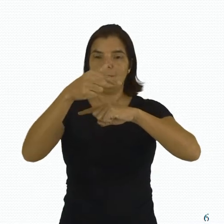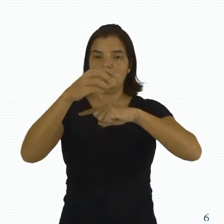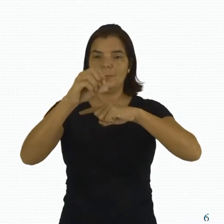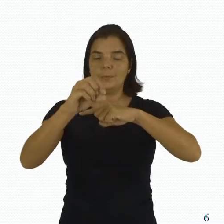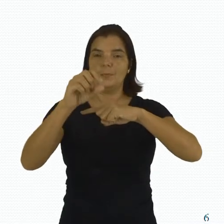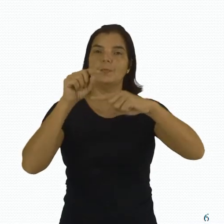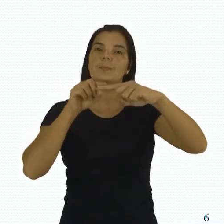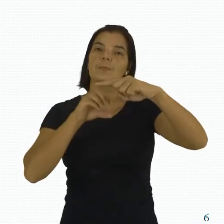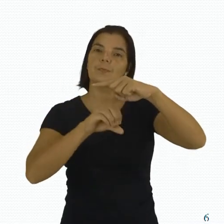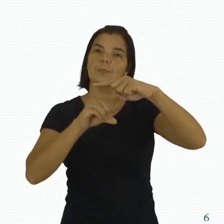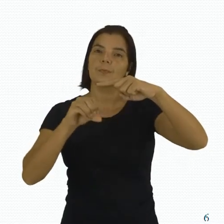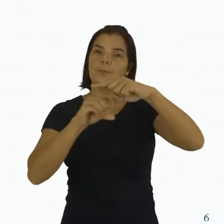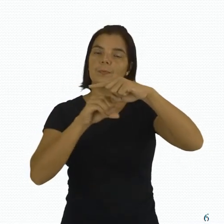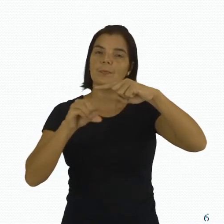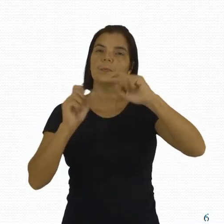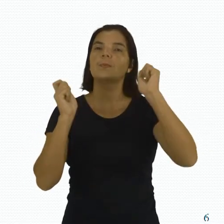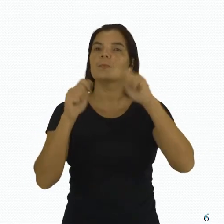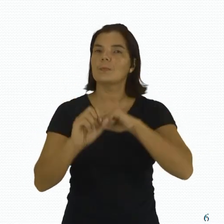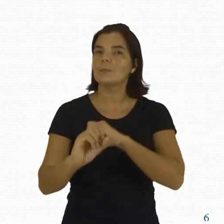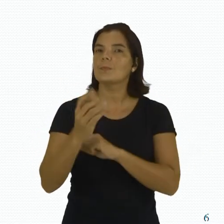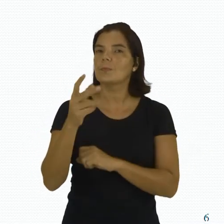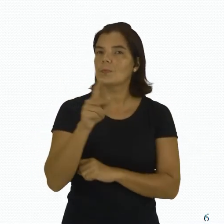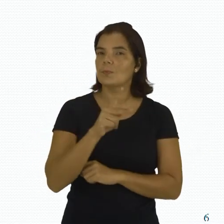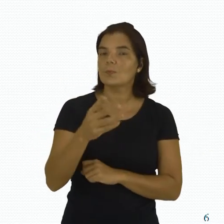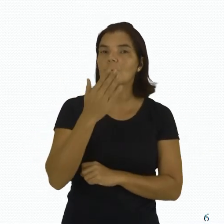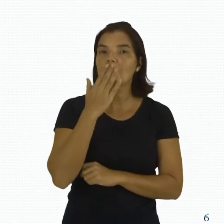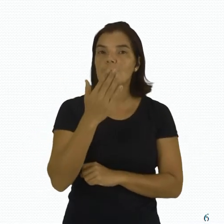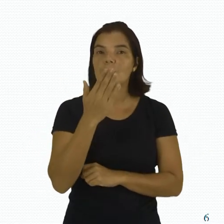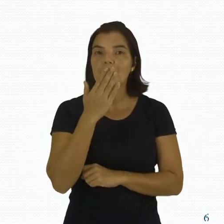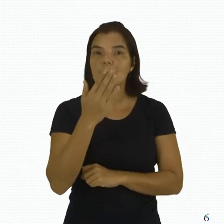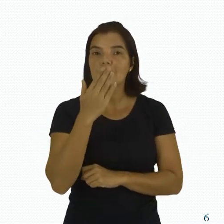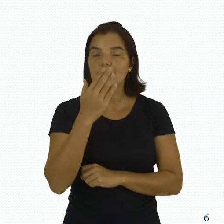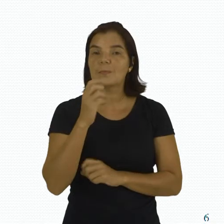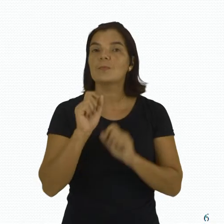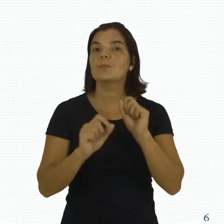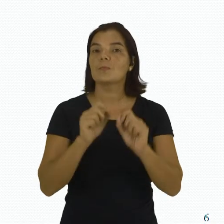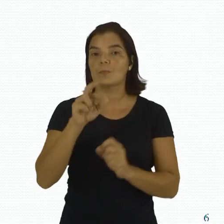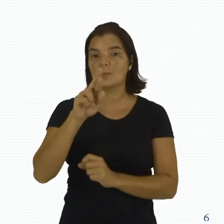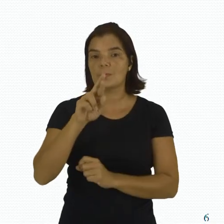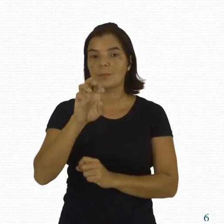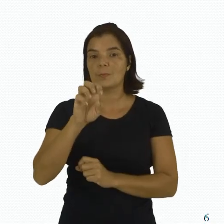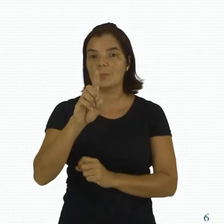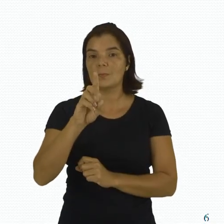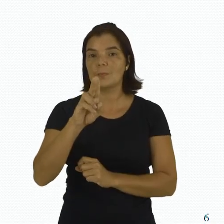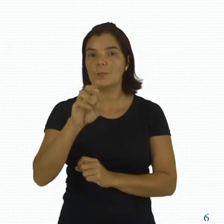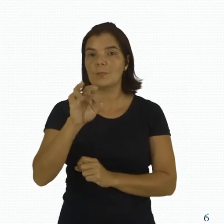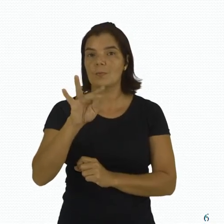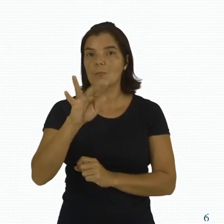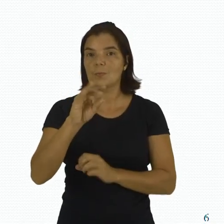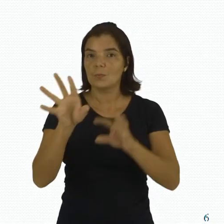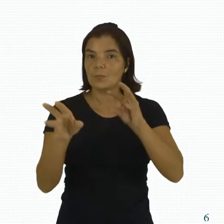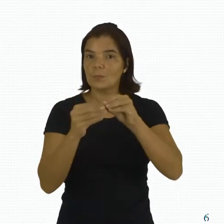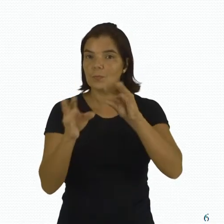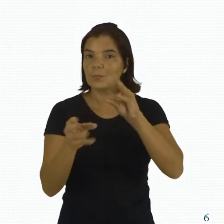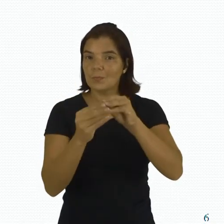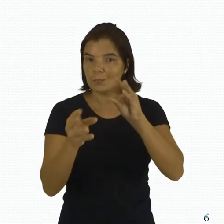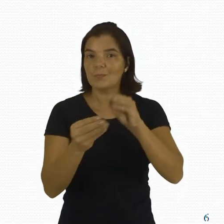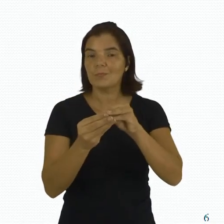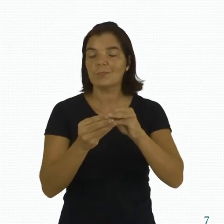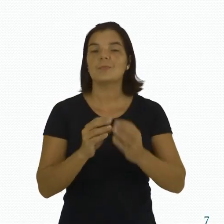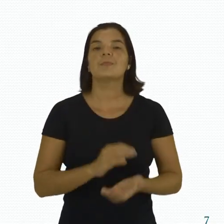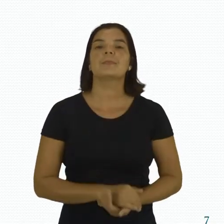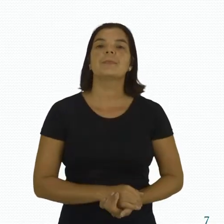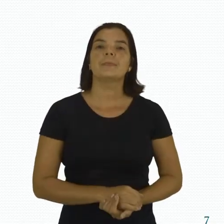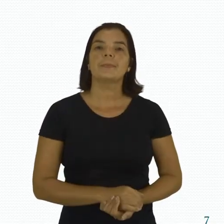para 99. Pode acontecer do seu professor pedir a fração irredutível. Então, nesse caso aí, você teria que simplificar.